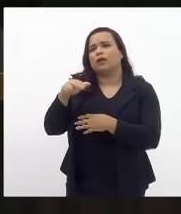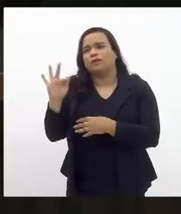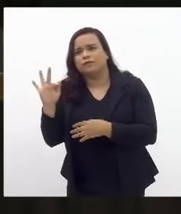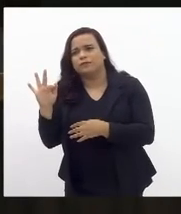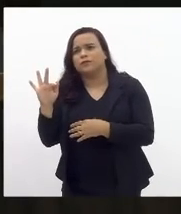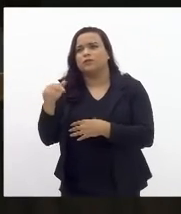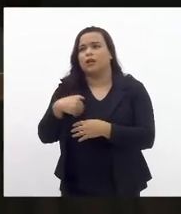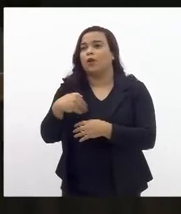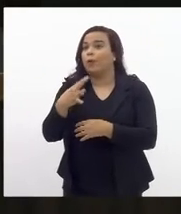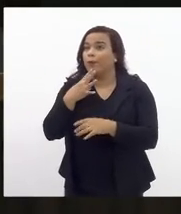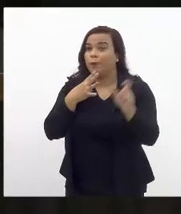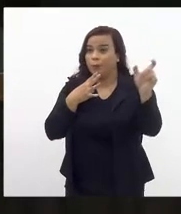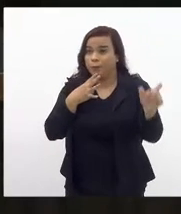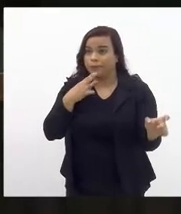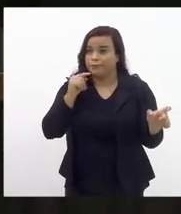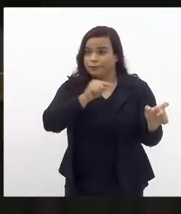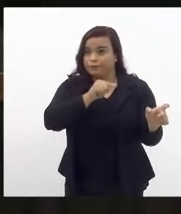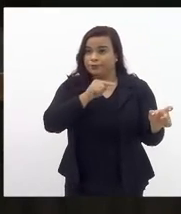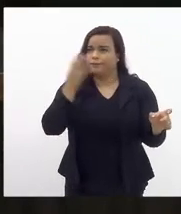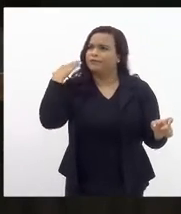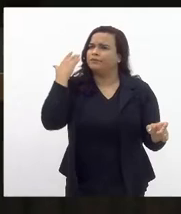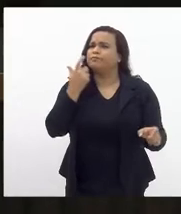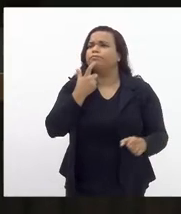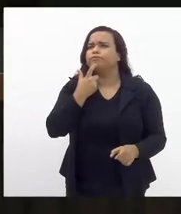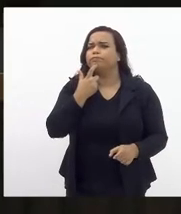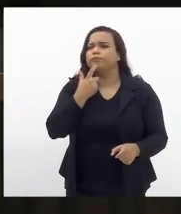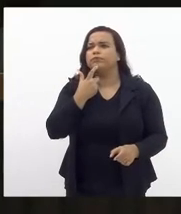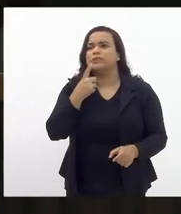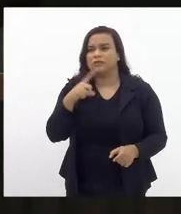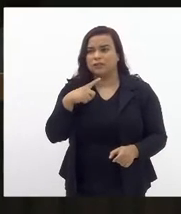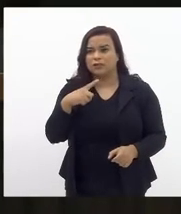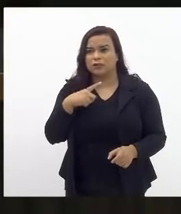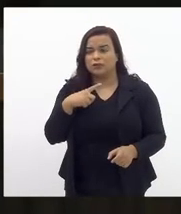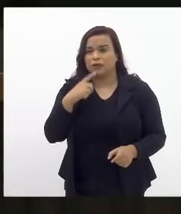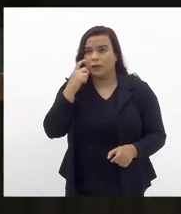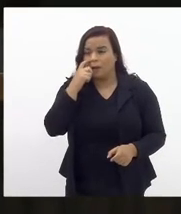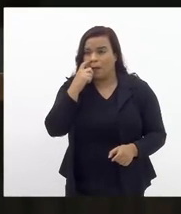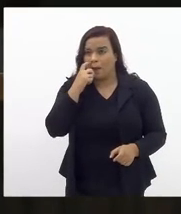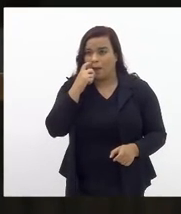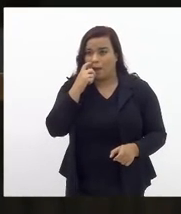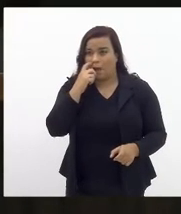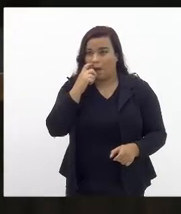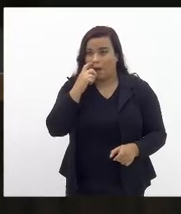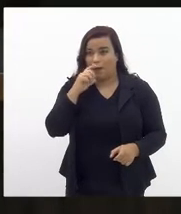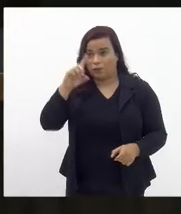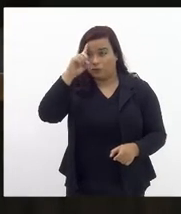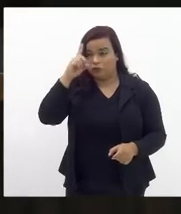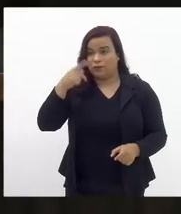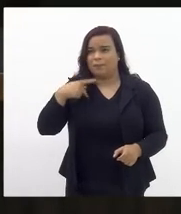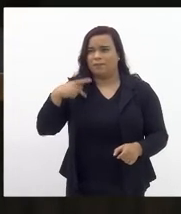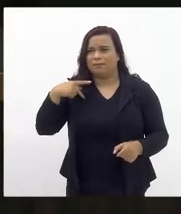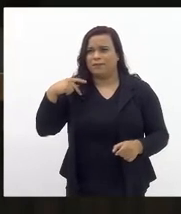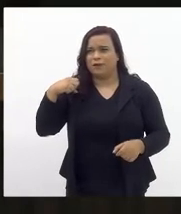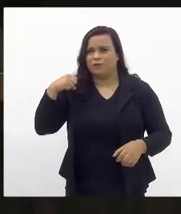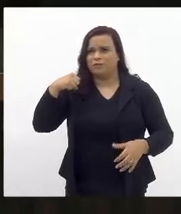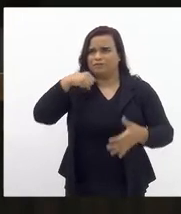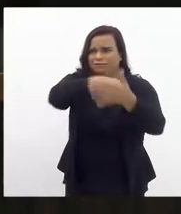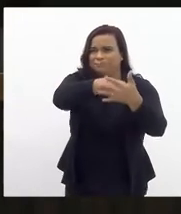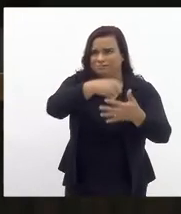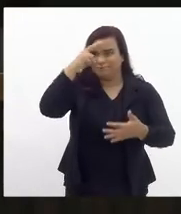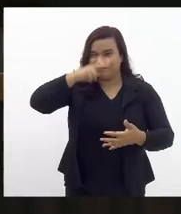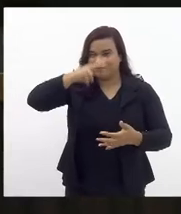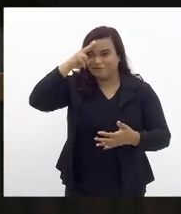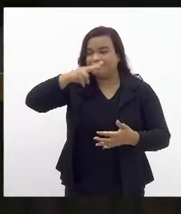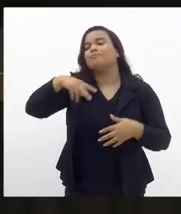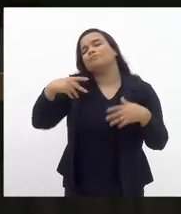a conheci há poucos dias atrás, quando estive, até no dia que eu sofri o acidente, Eu conheci